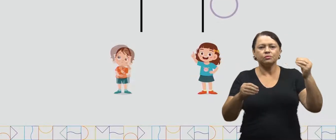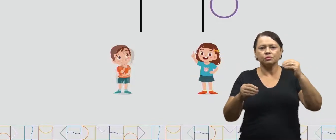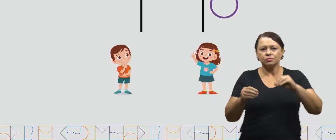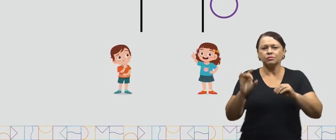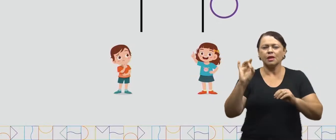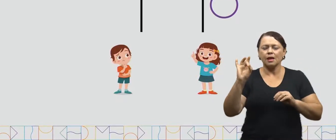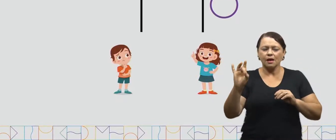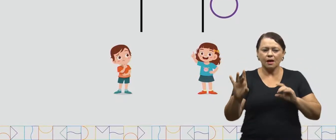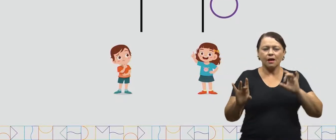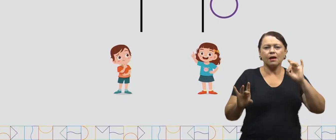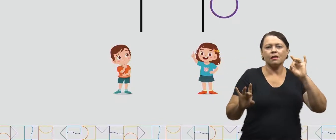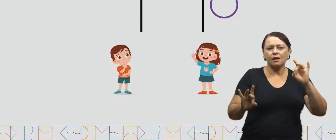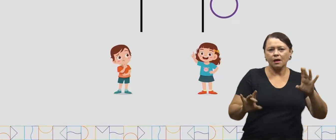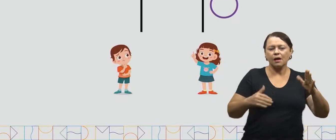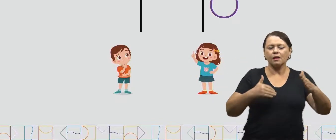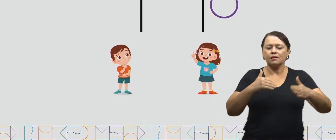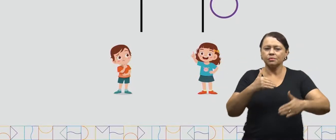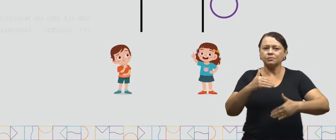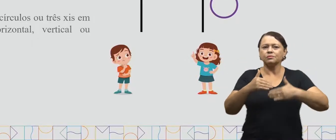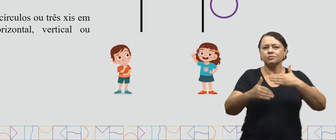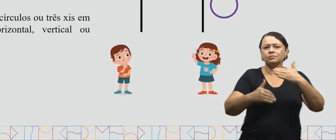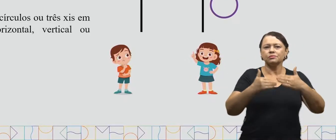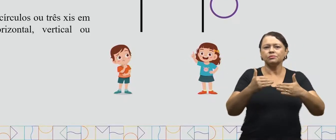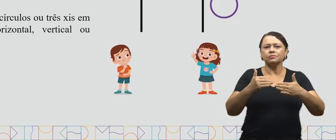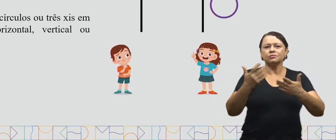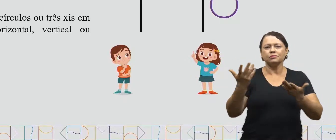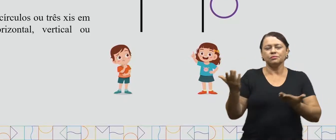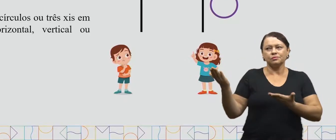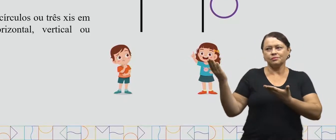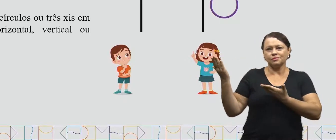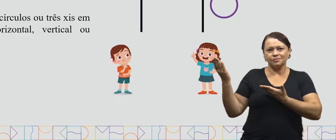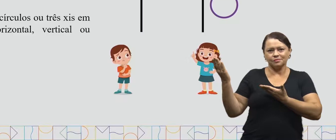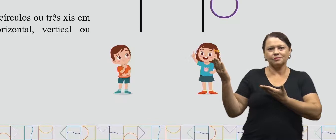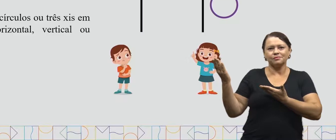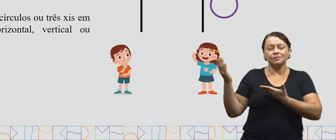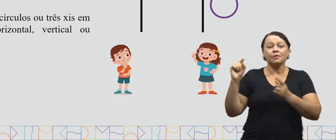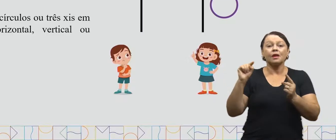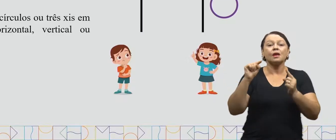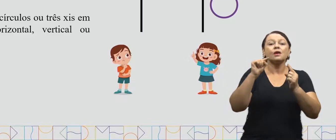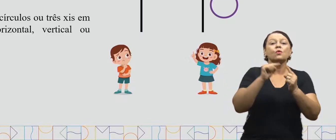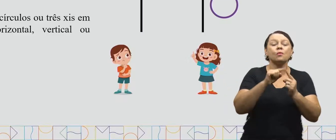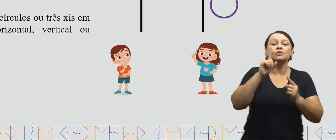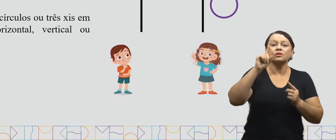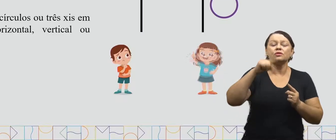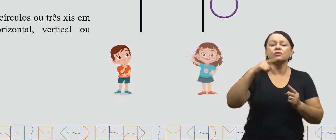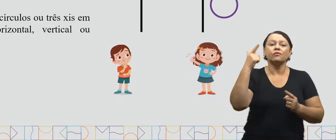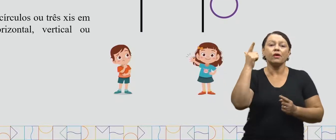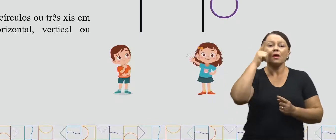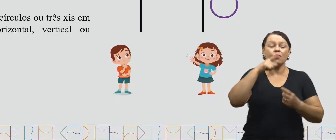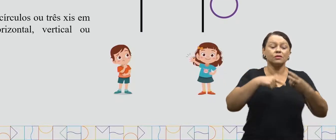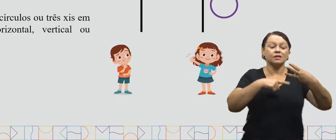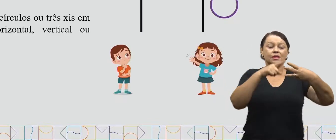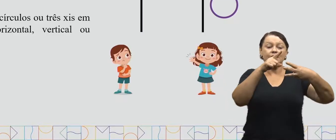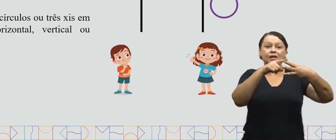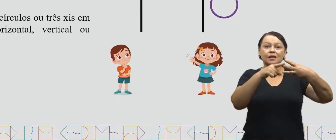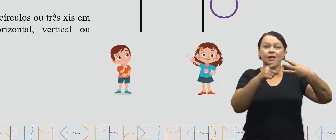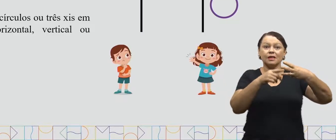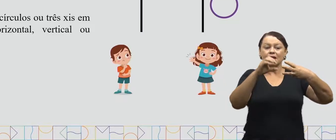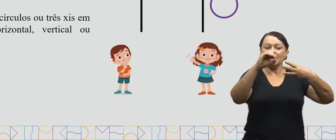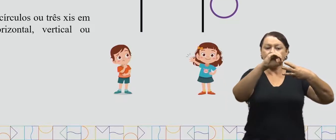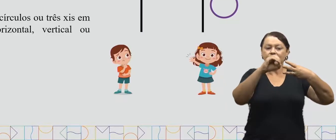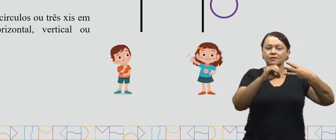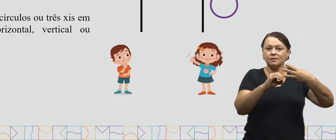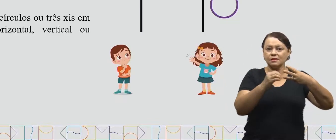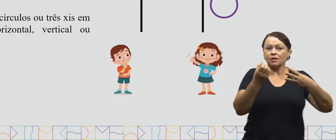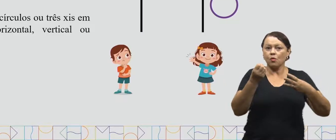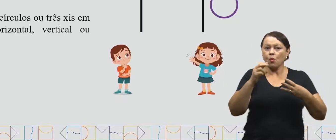vez, nos espaços que estão em branco. O objetivo é conseguir 3 círculos ou 3x em linha,